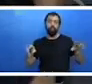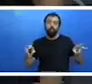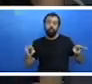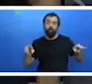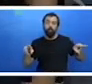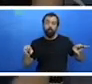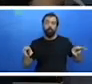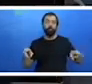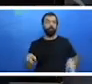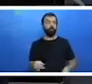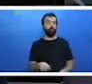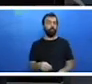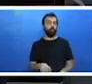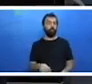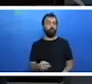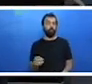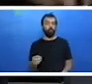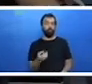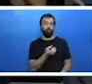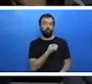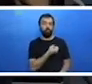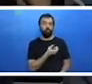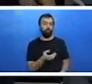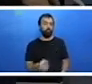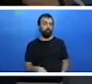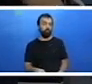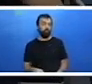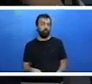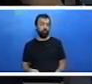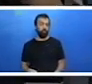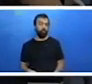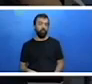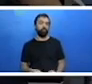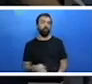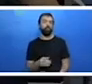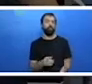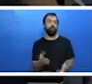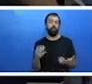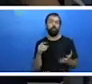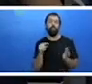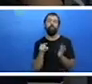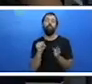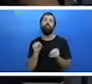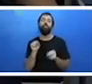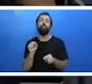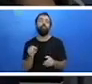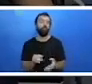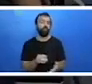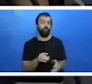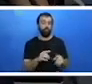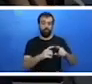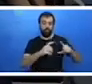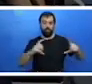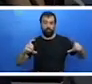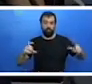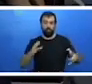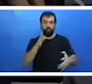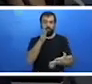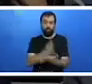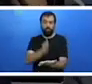eu peguei o meu todo referência, dividi por 10 e estou usando uma